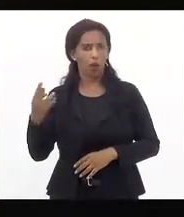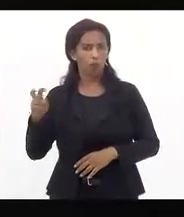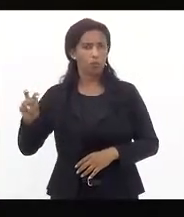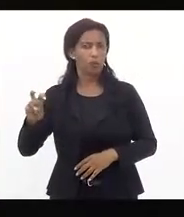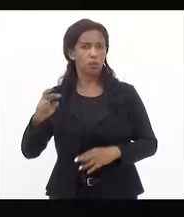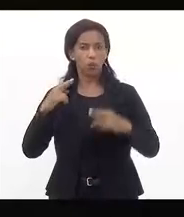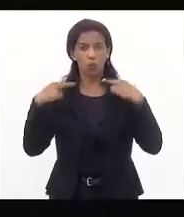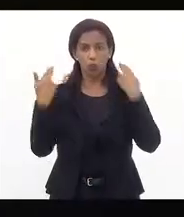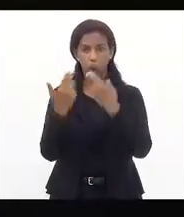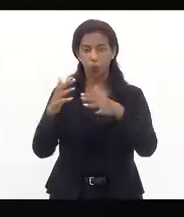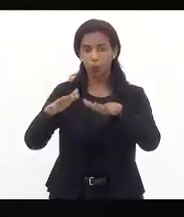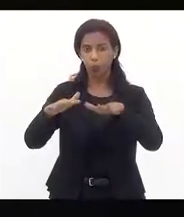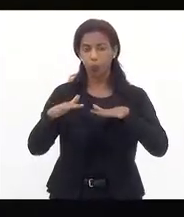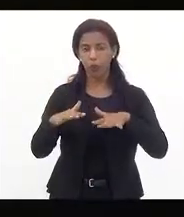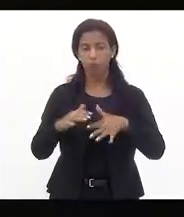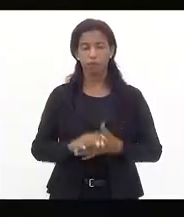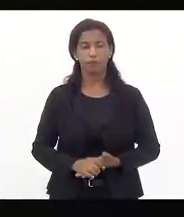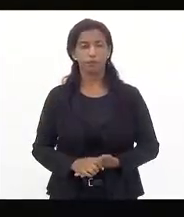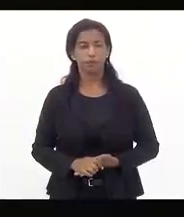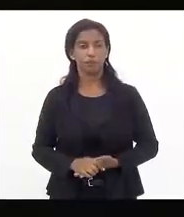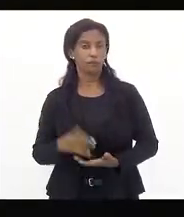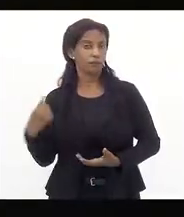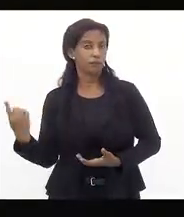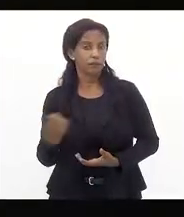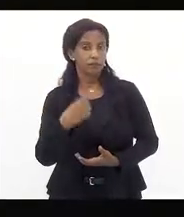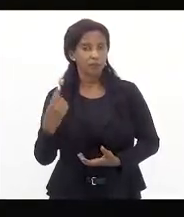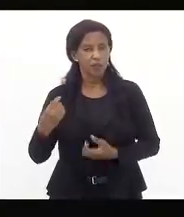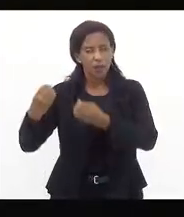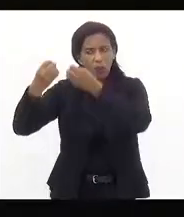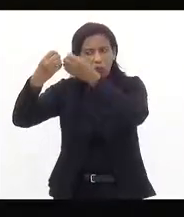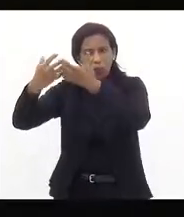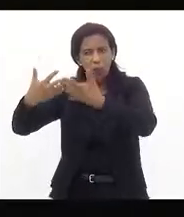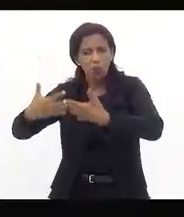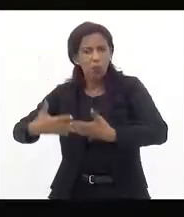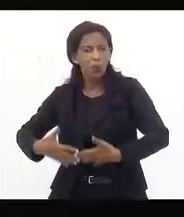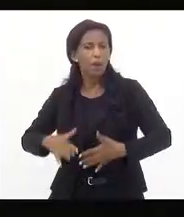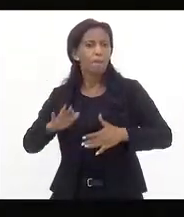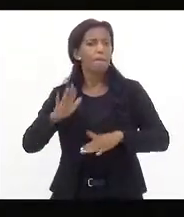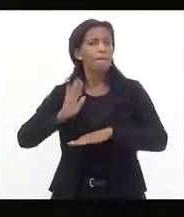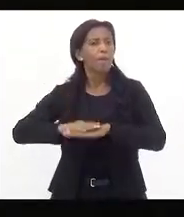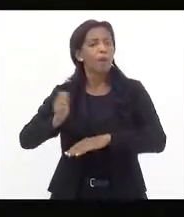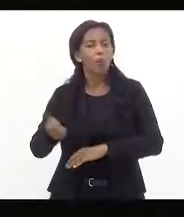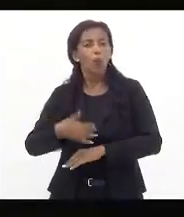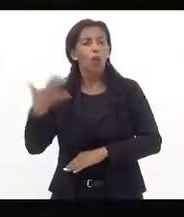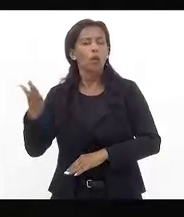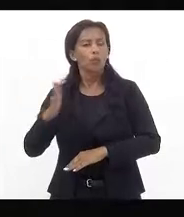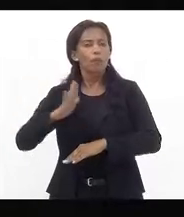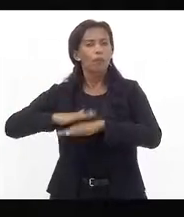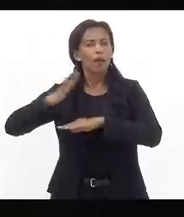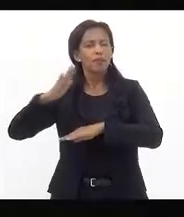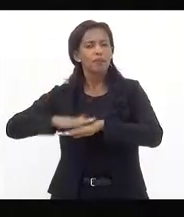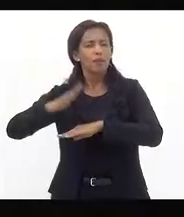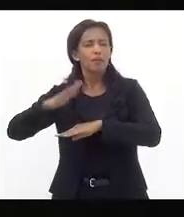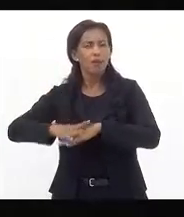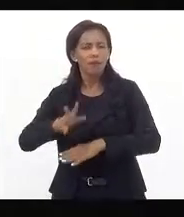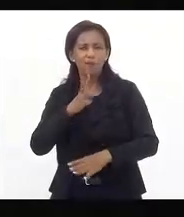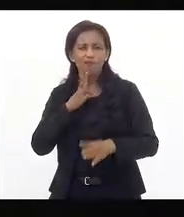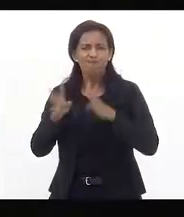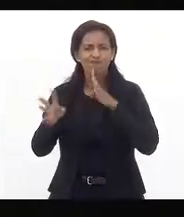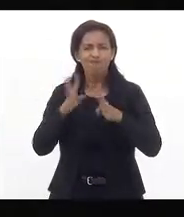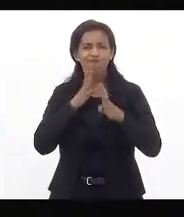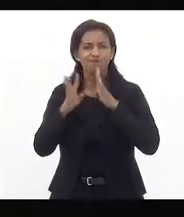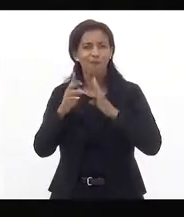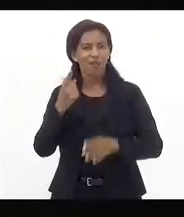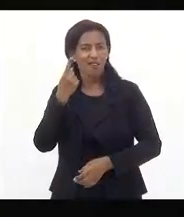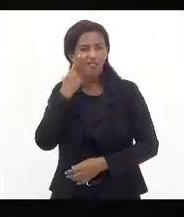3, 4 ou 5 audiências, para que a gente esmiúce, mas quanto mais a gente vai se apropriando, Tia Ju,